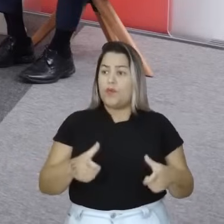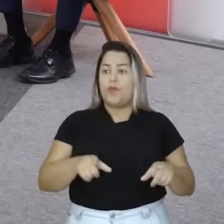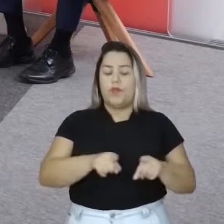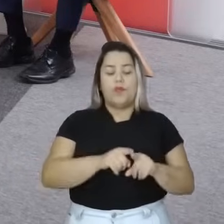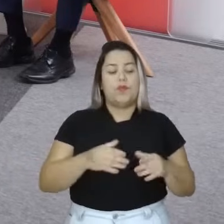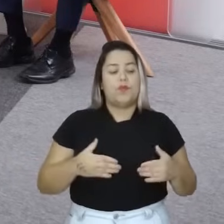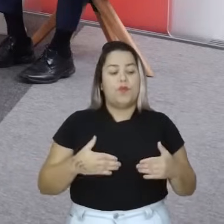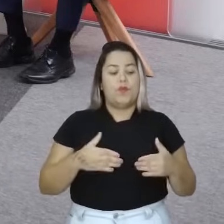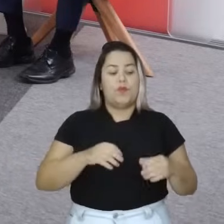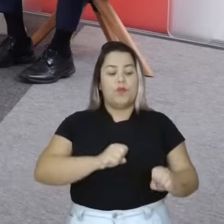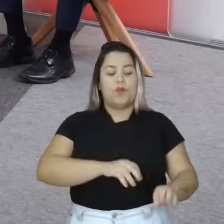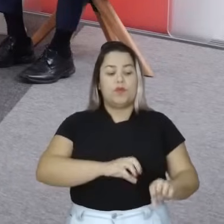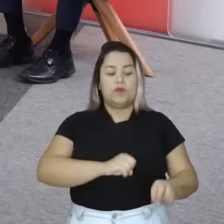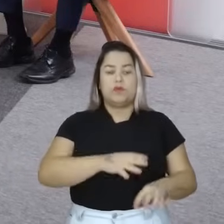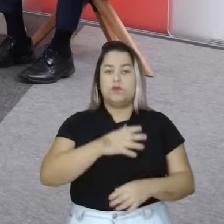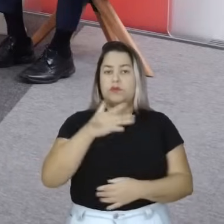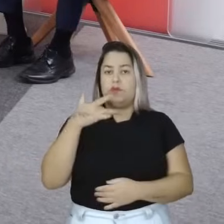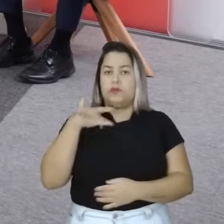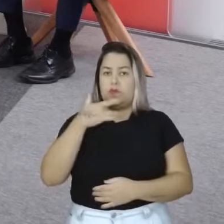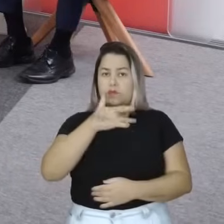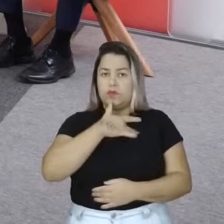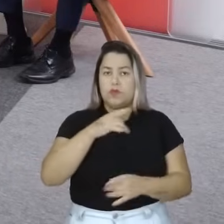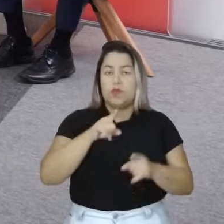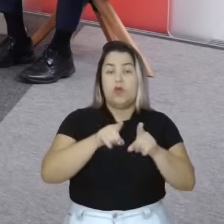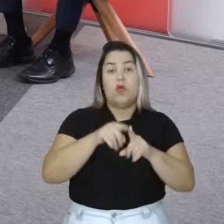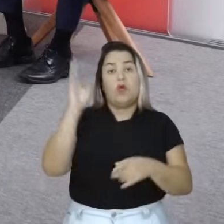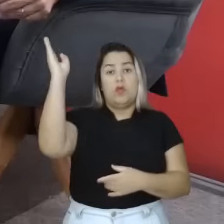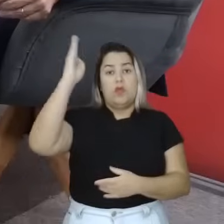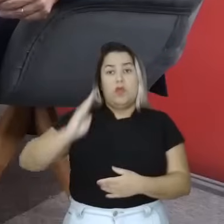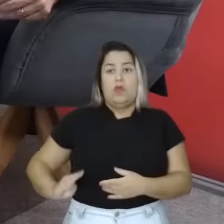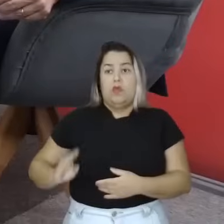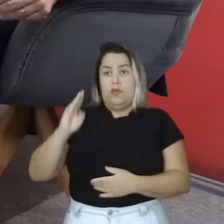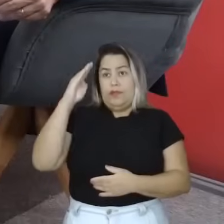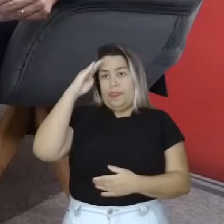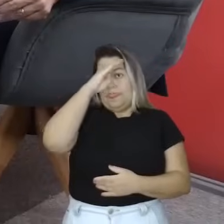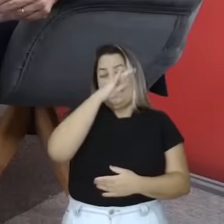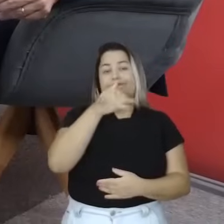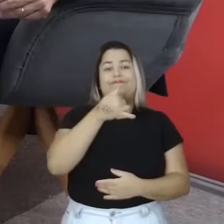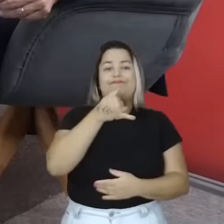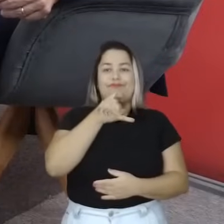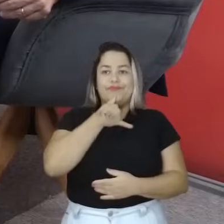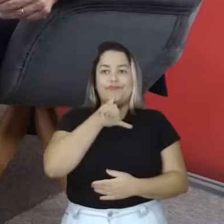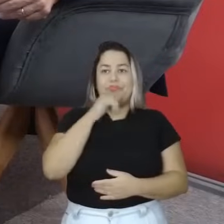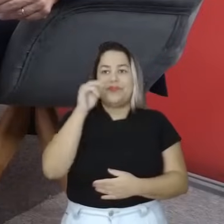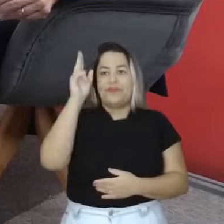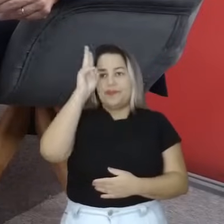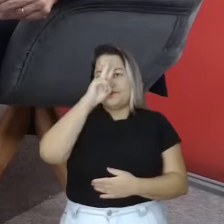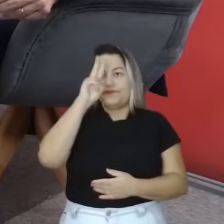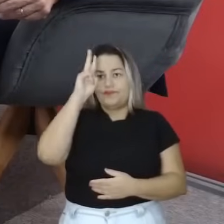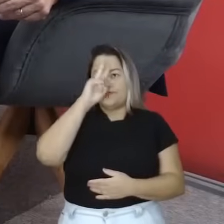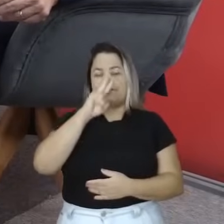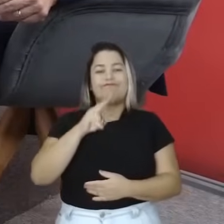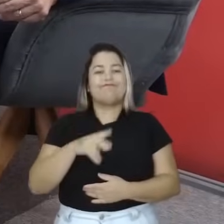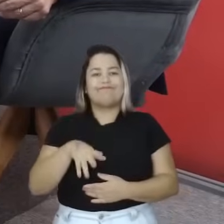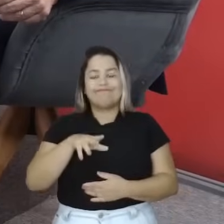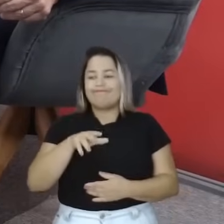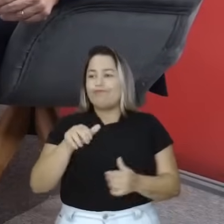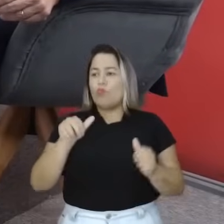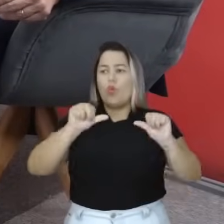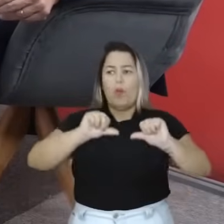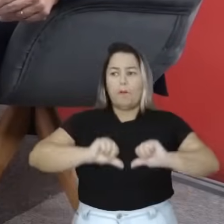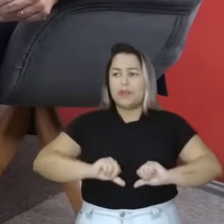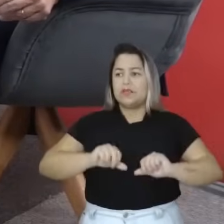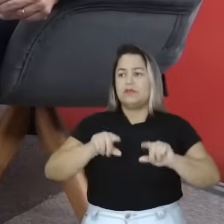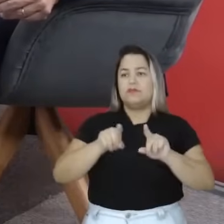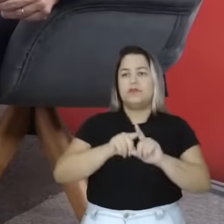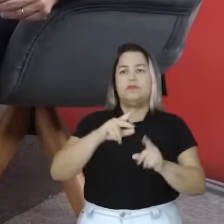saúde. Ministro, o Brasil do Bolsonaro, e a gente infelizmente deve lembrar que foi terrível, ele projetou